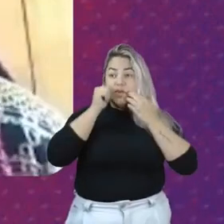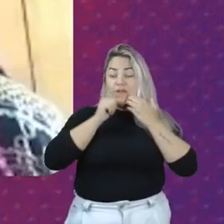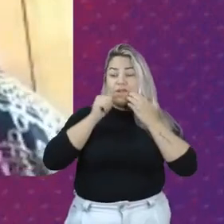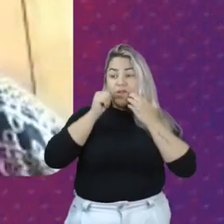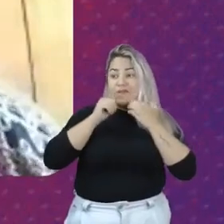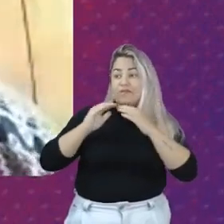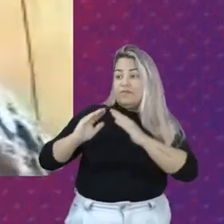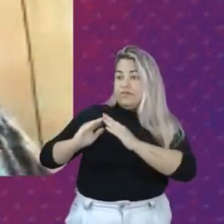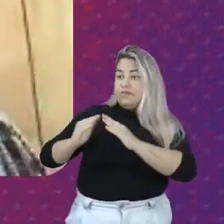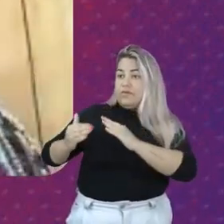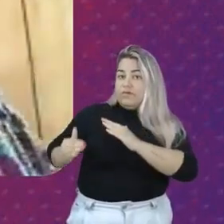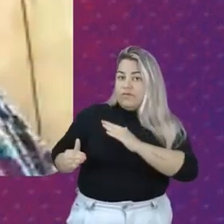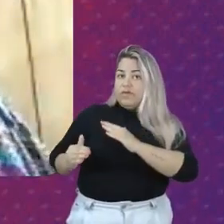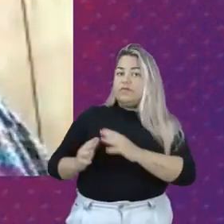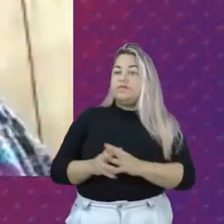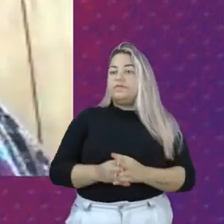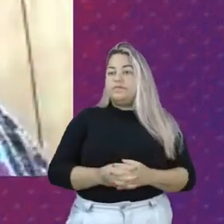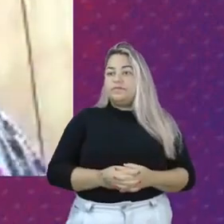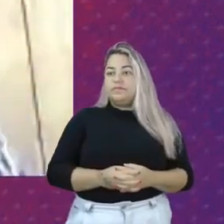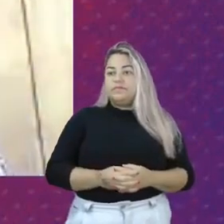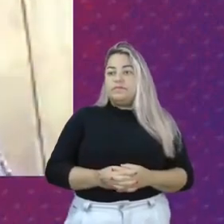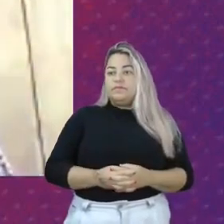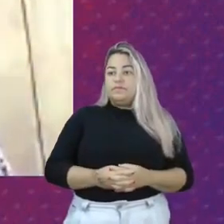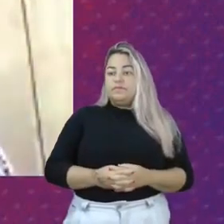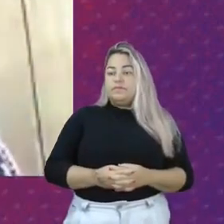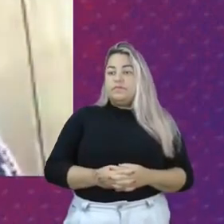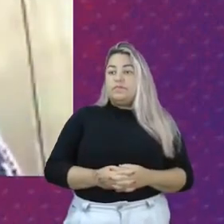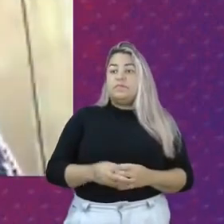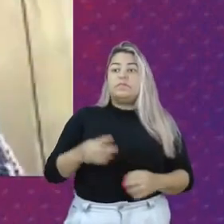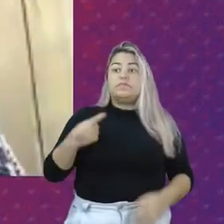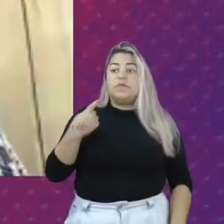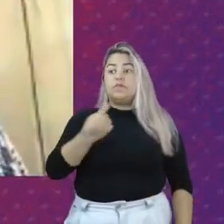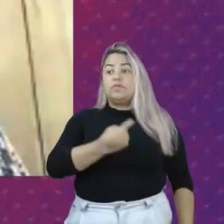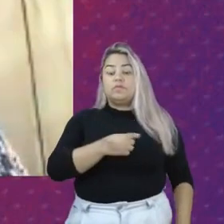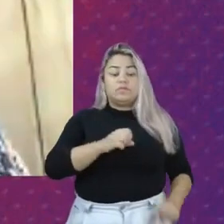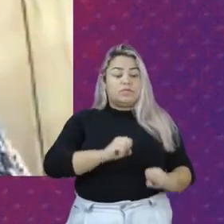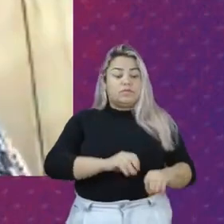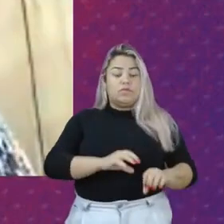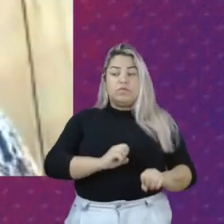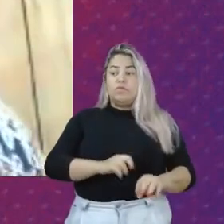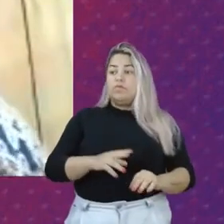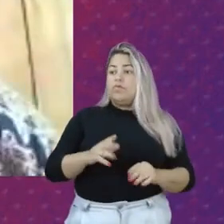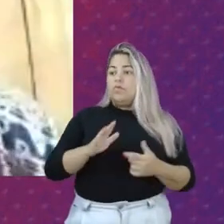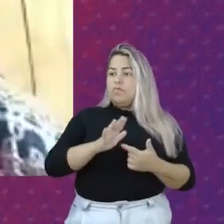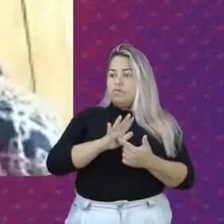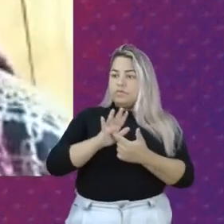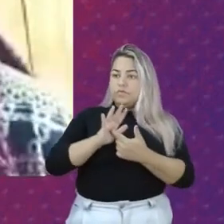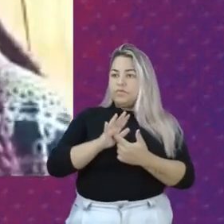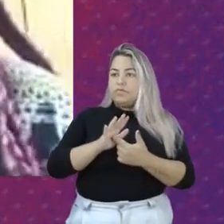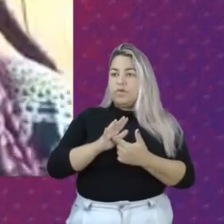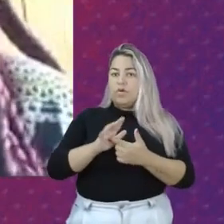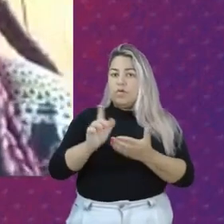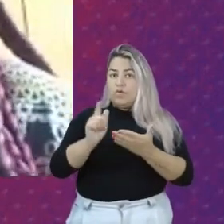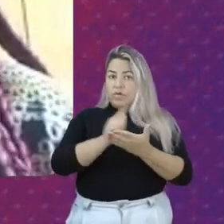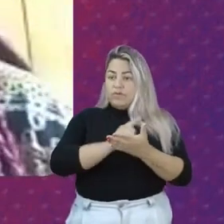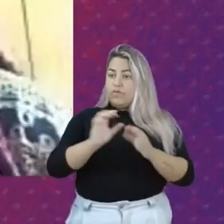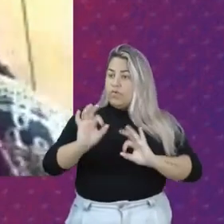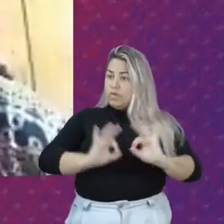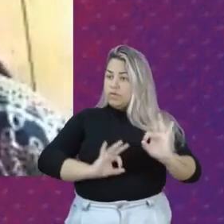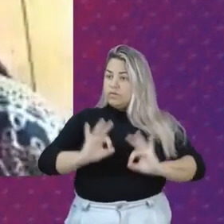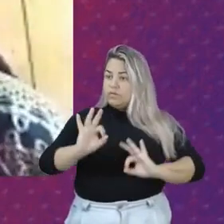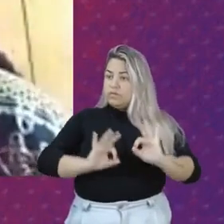favela, e eu trouxe para a nossa aula uma indicação importante, livro organizado